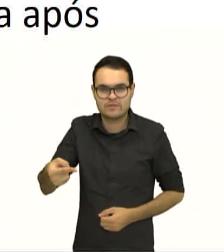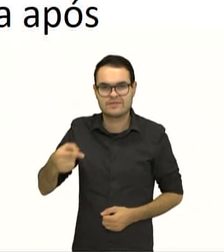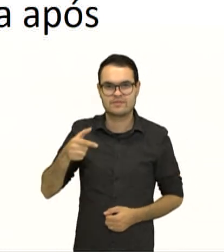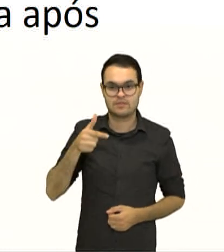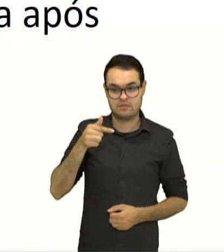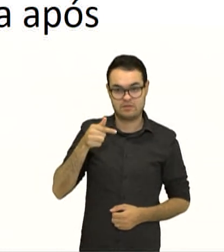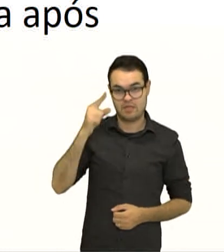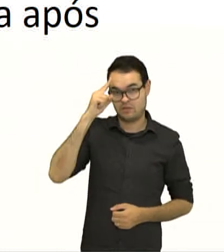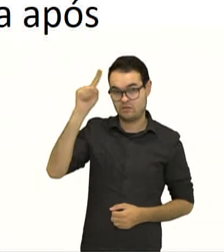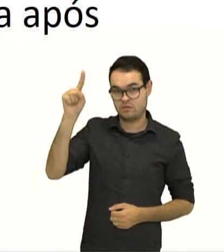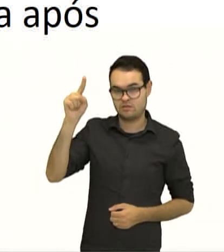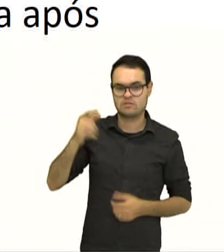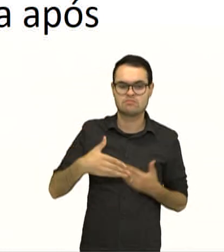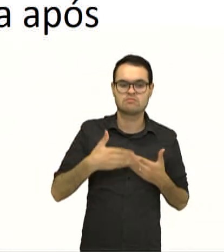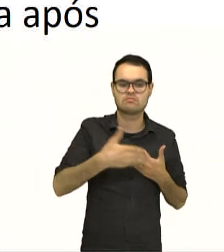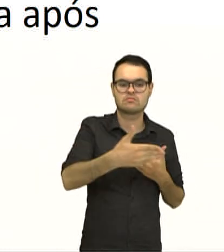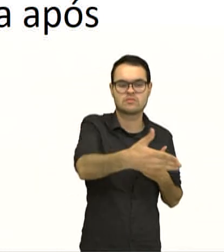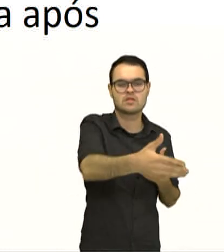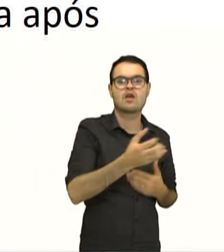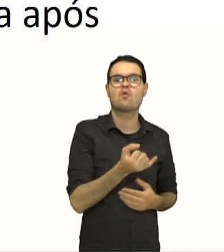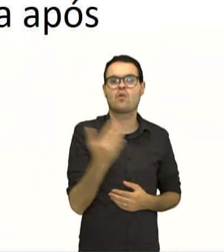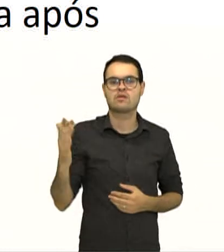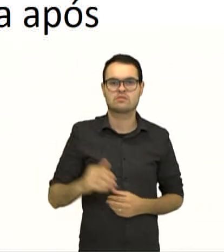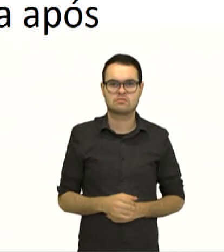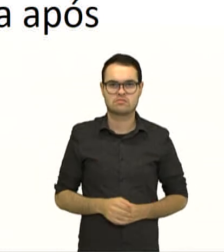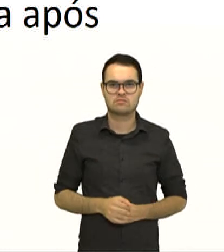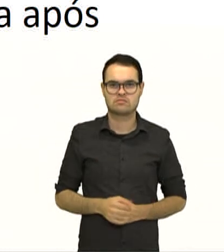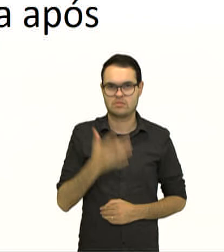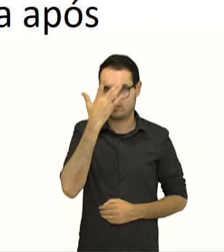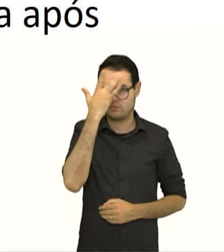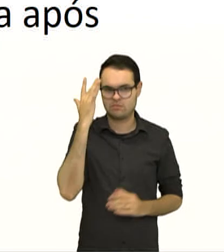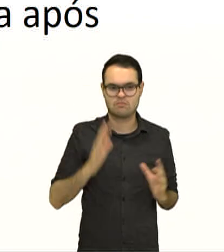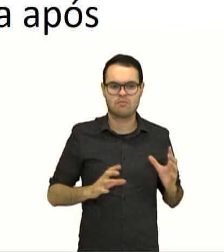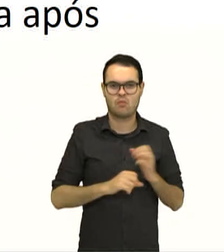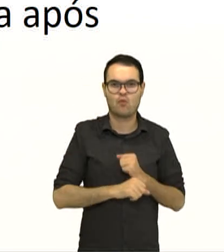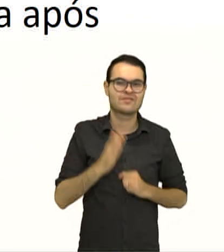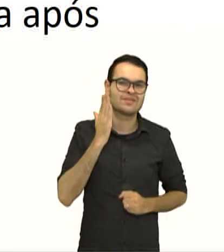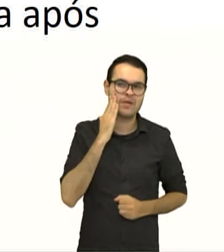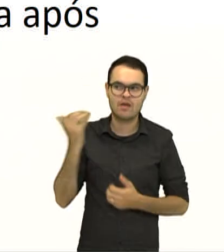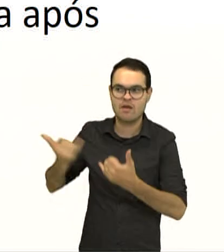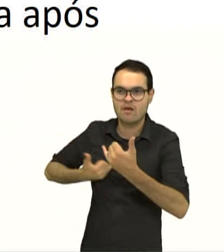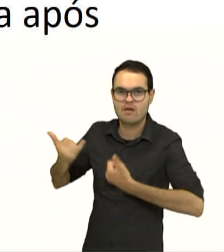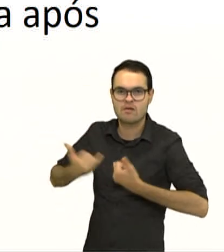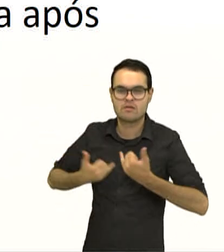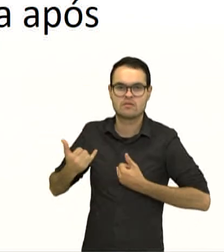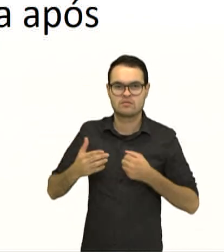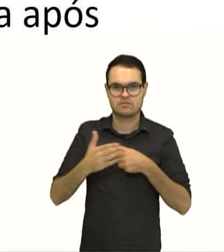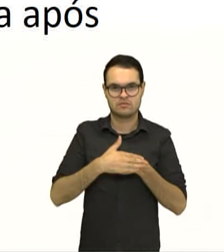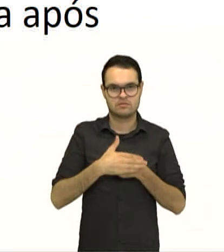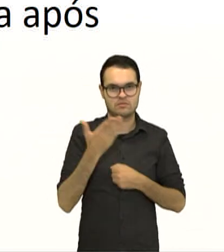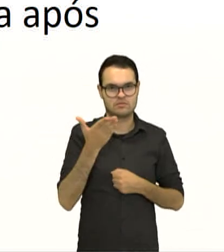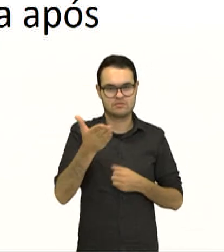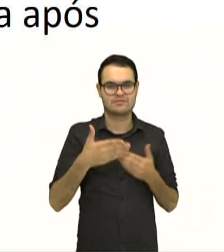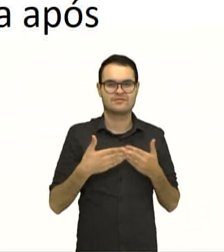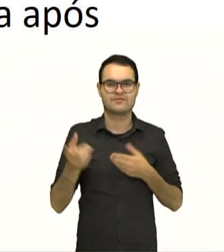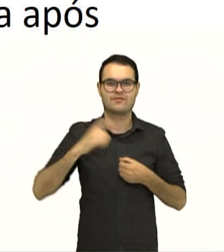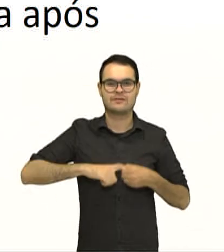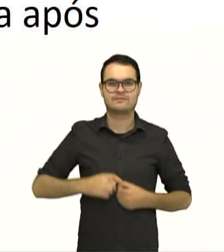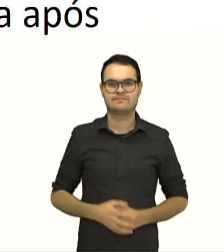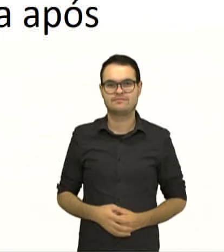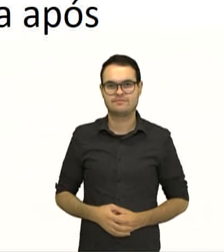que uma semana são 7 dias. Então, depois de 7 dias, quantas pessoas vão saber da notícia? Um tempo para vocês e a gente já volta.